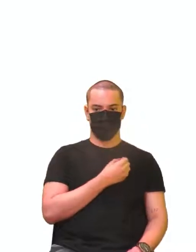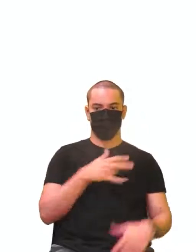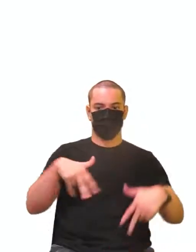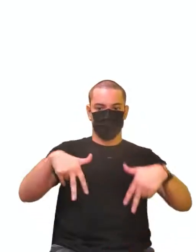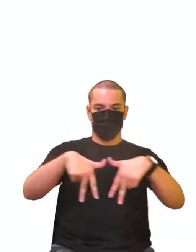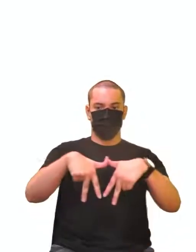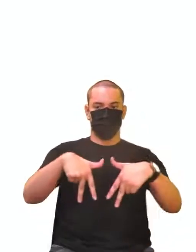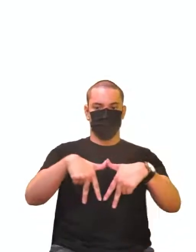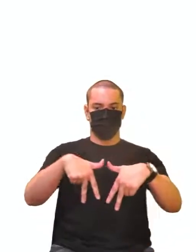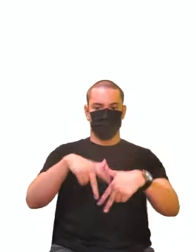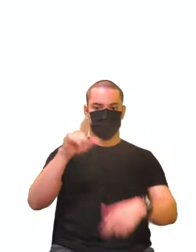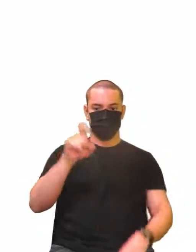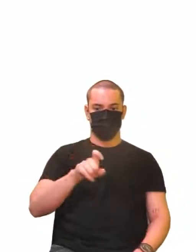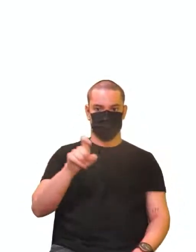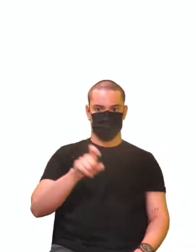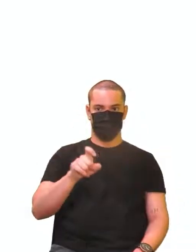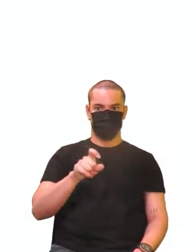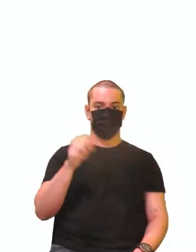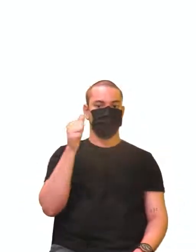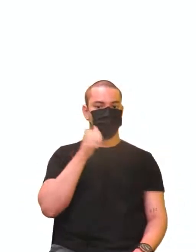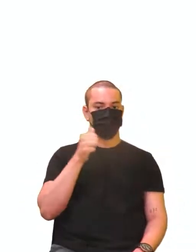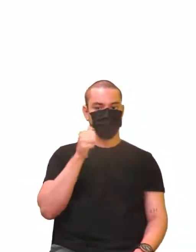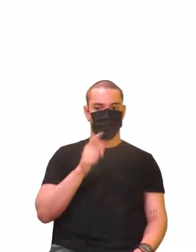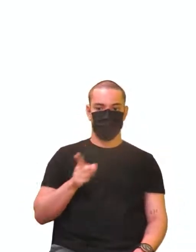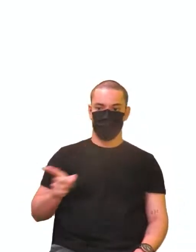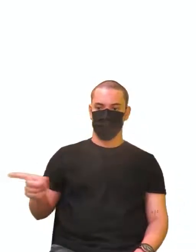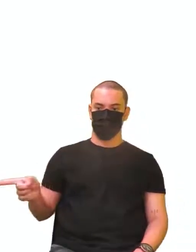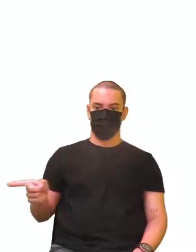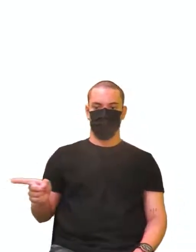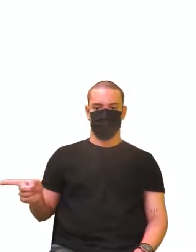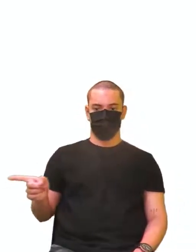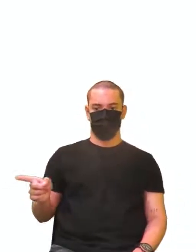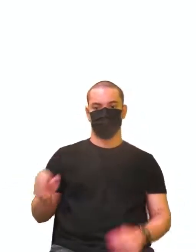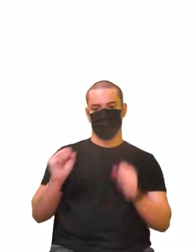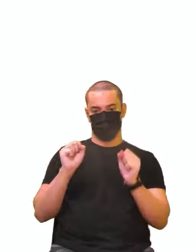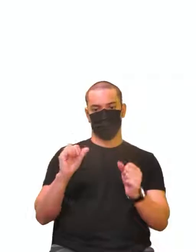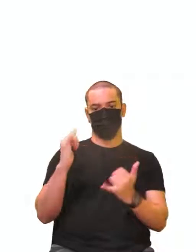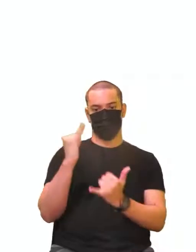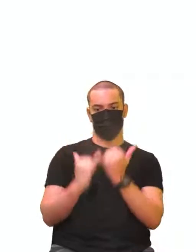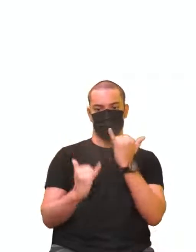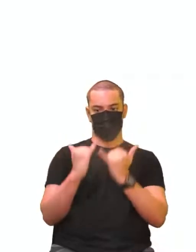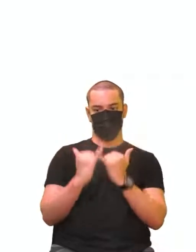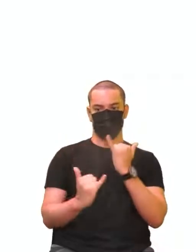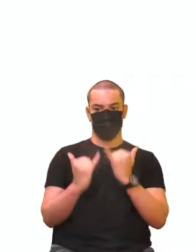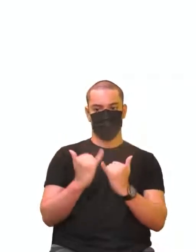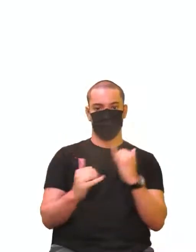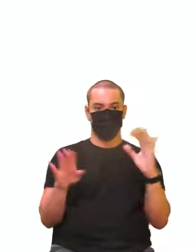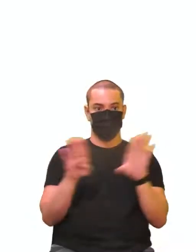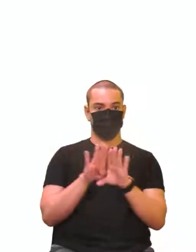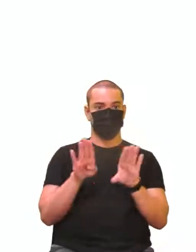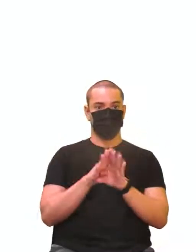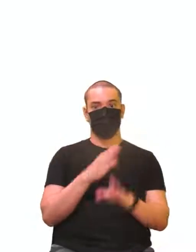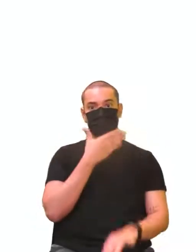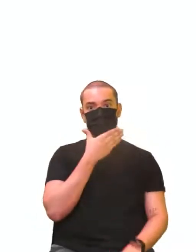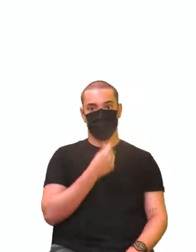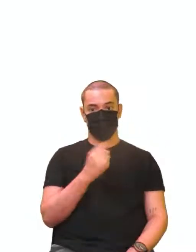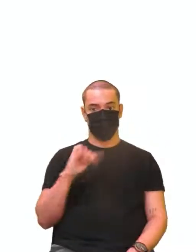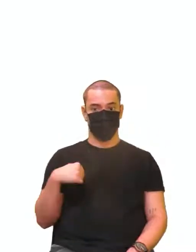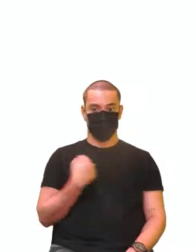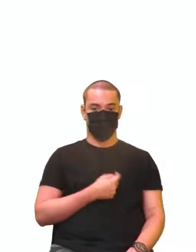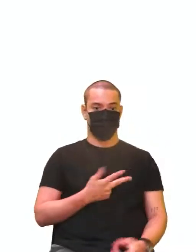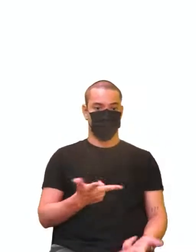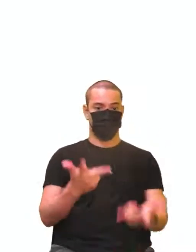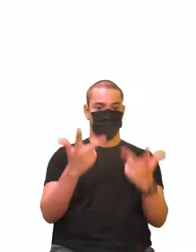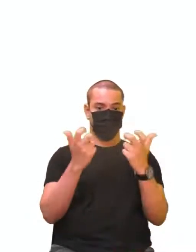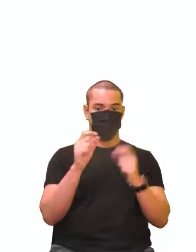dos sexuais, que no caso das mulheres podem ter uma semelhança, né? Tem uma semelhança. E no caso dos homens, a gente